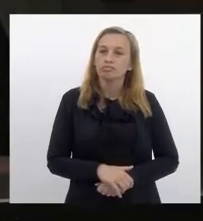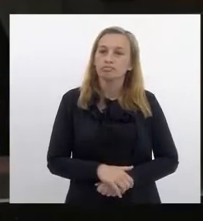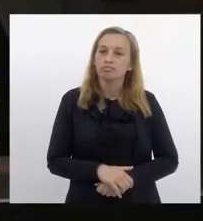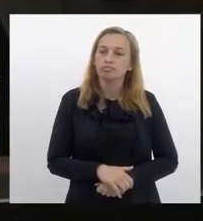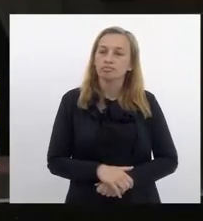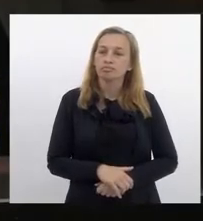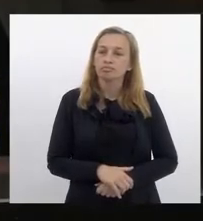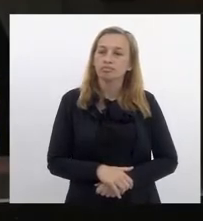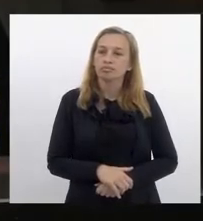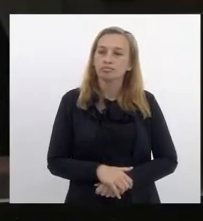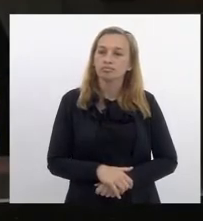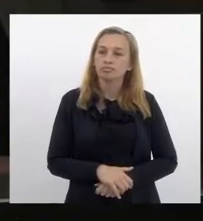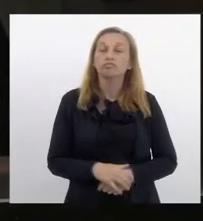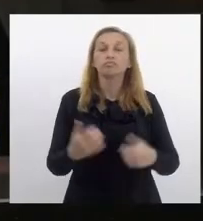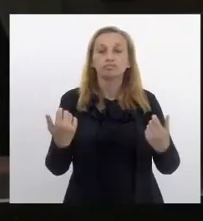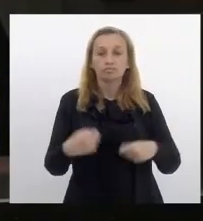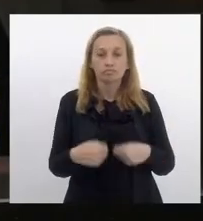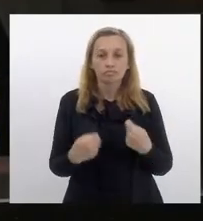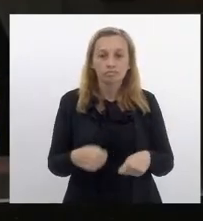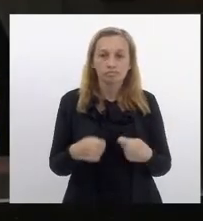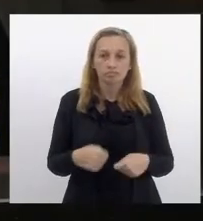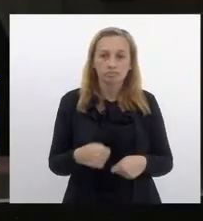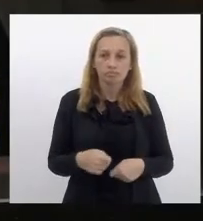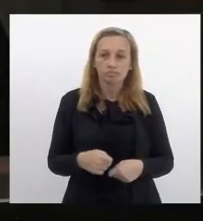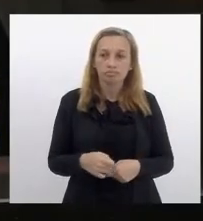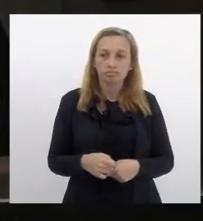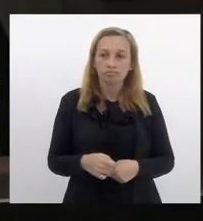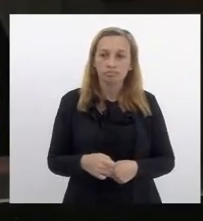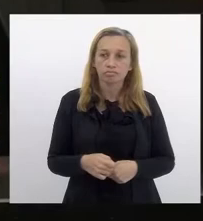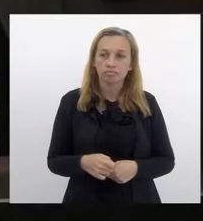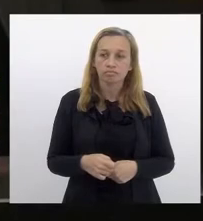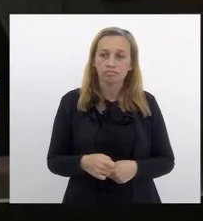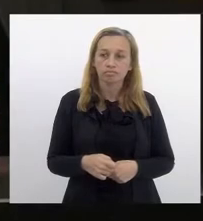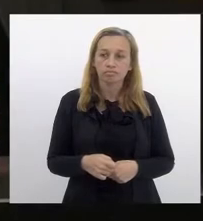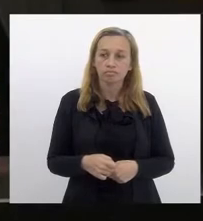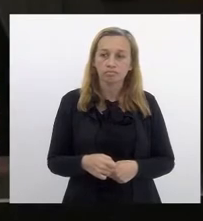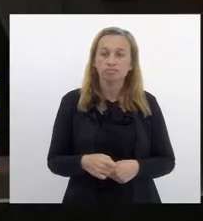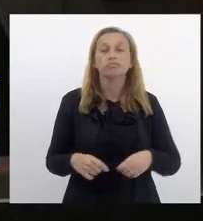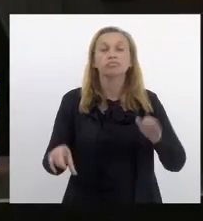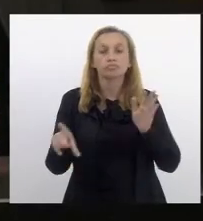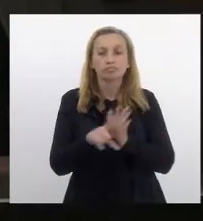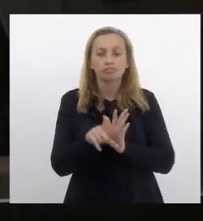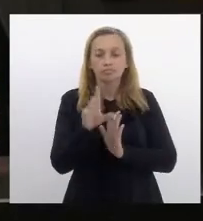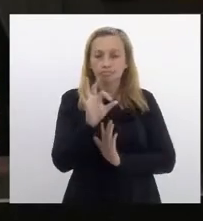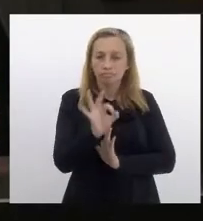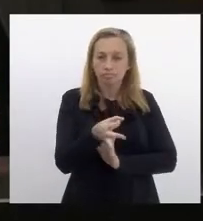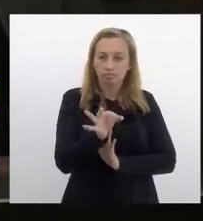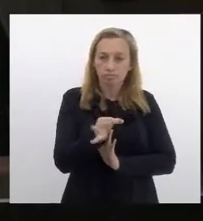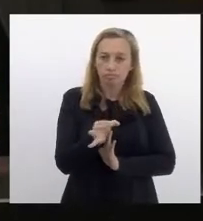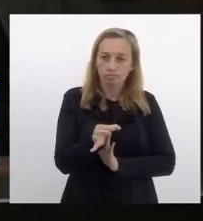na necessidade de edição de lei específica